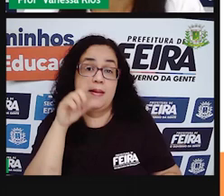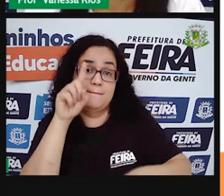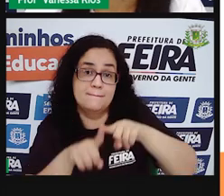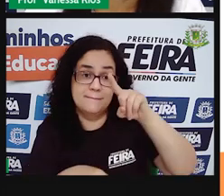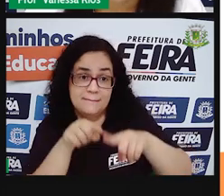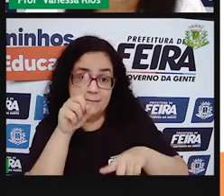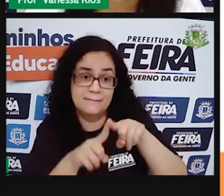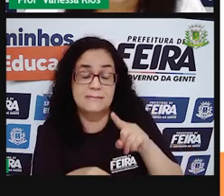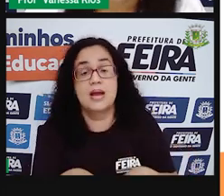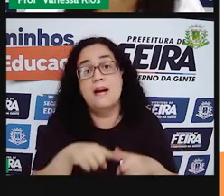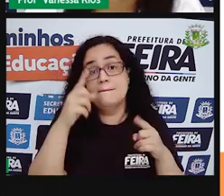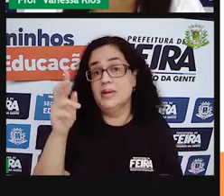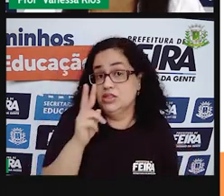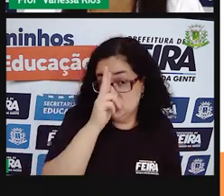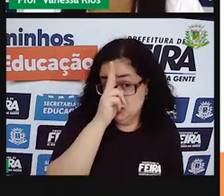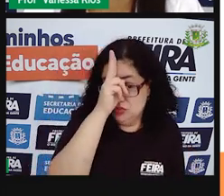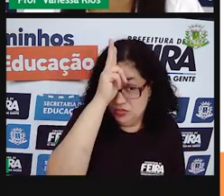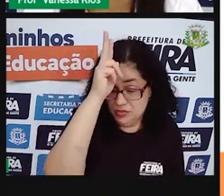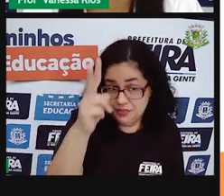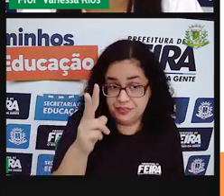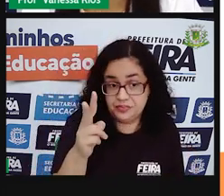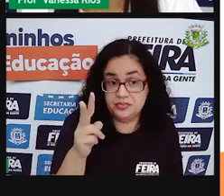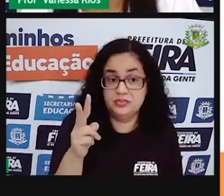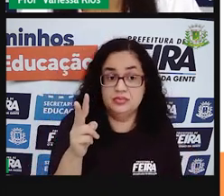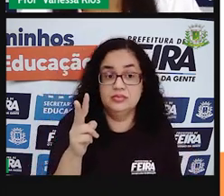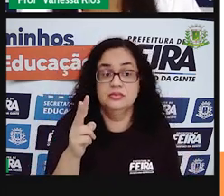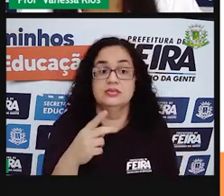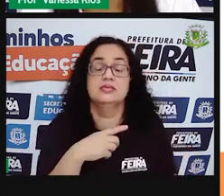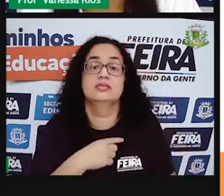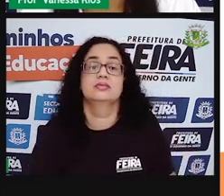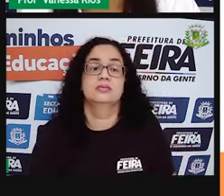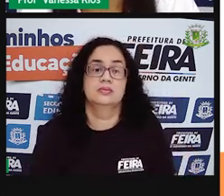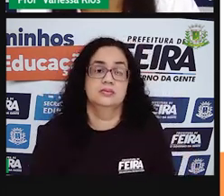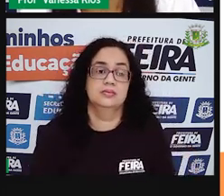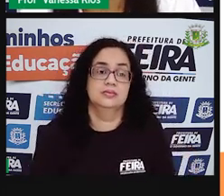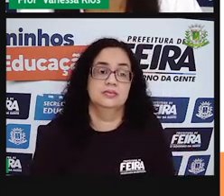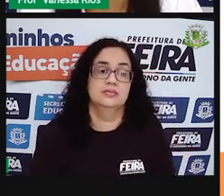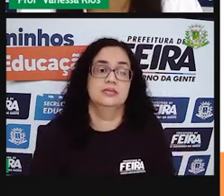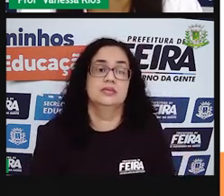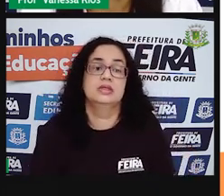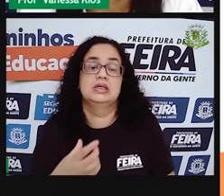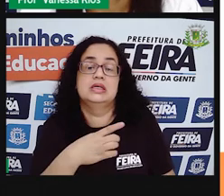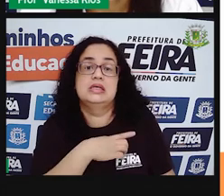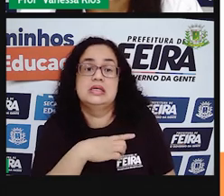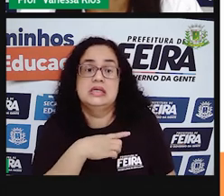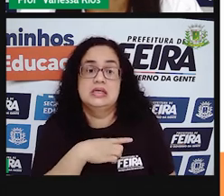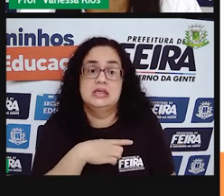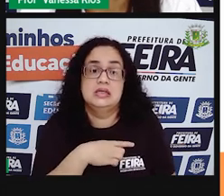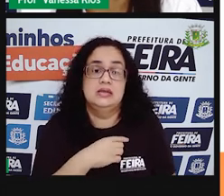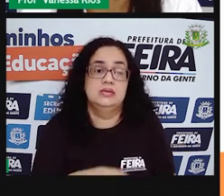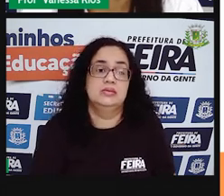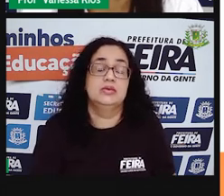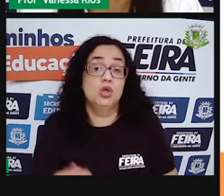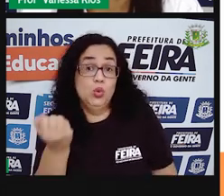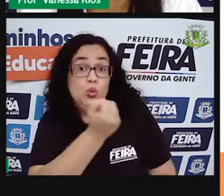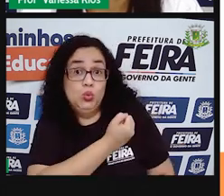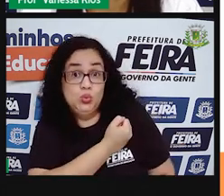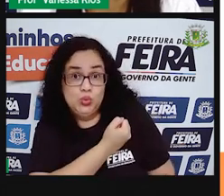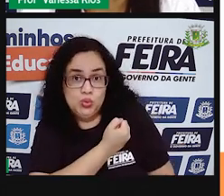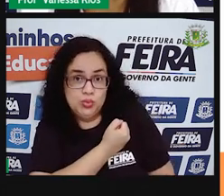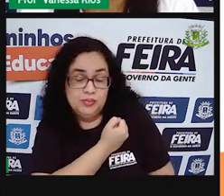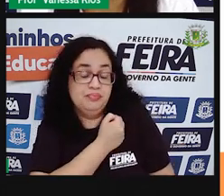materiais mais resistentes, materiais menos resistentes. E esse grau, né, esse número aí